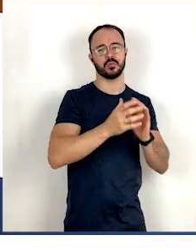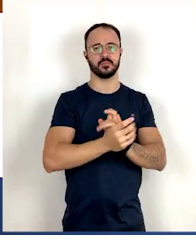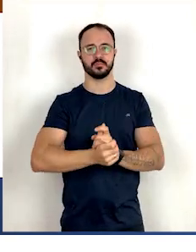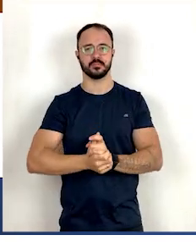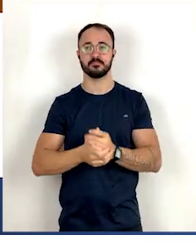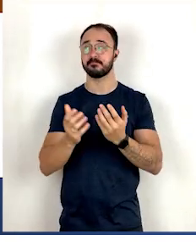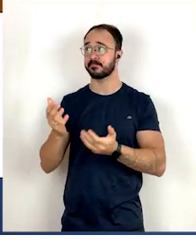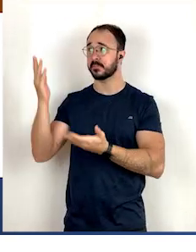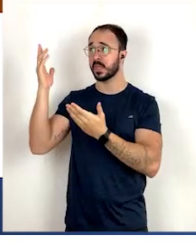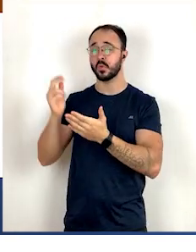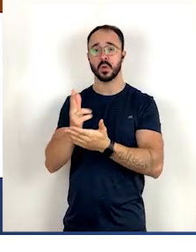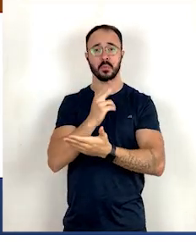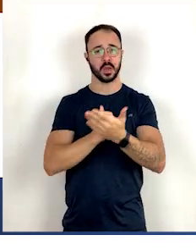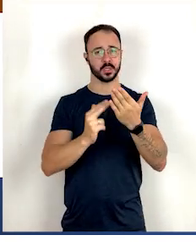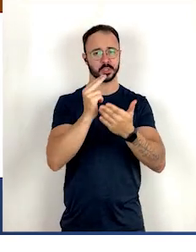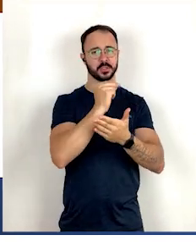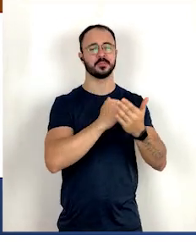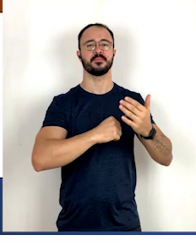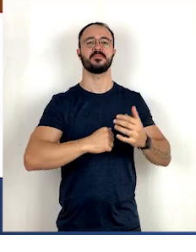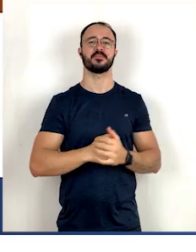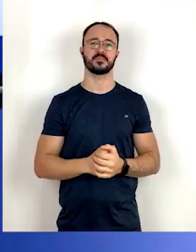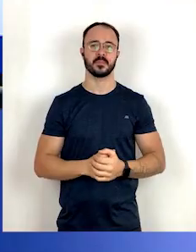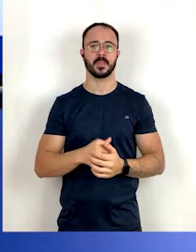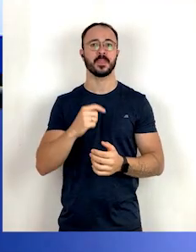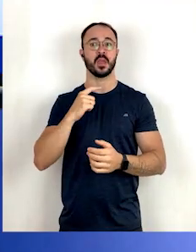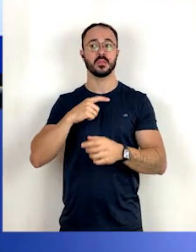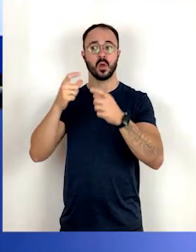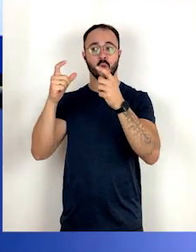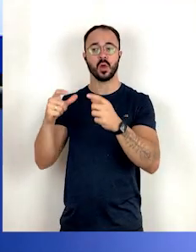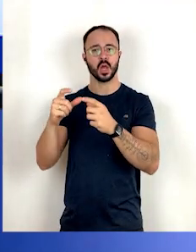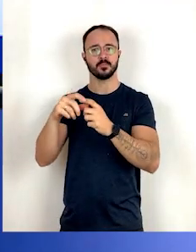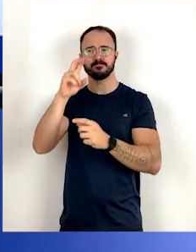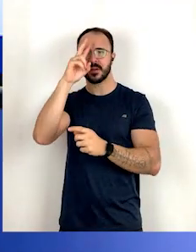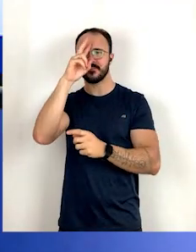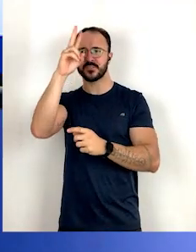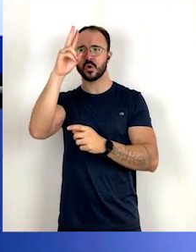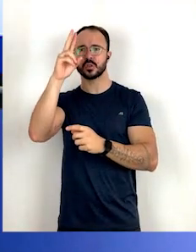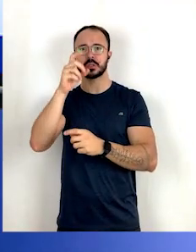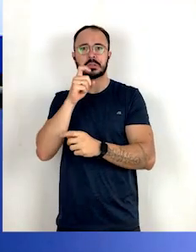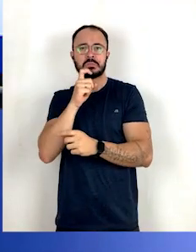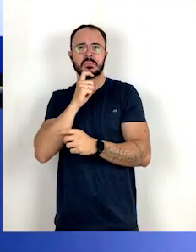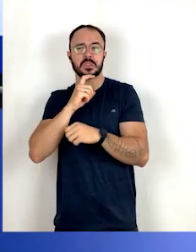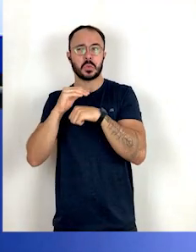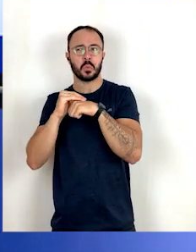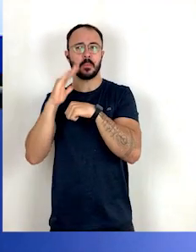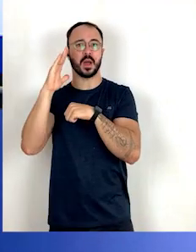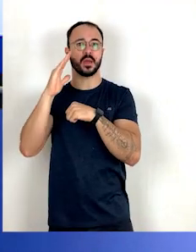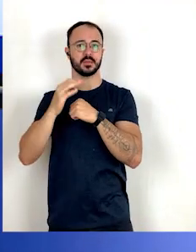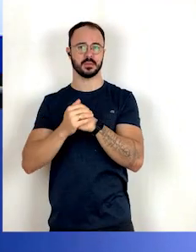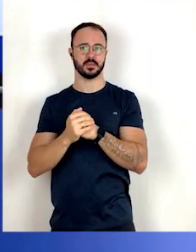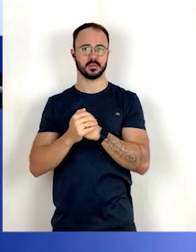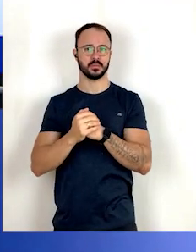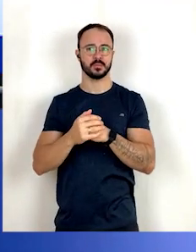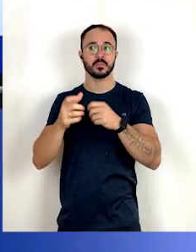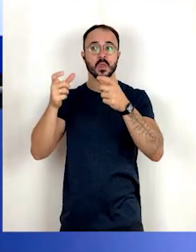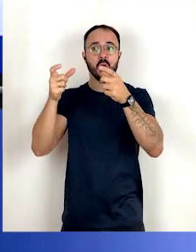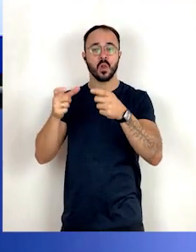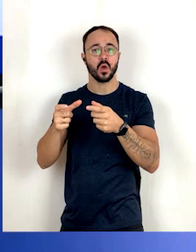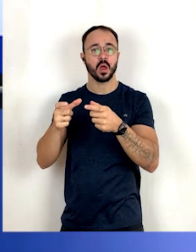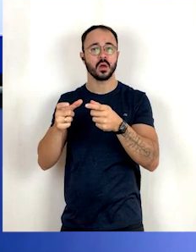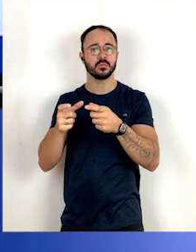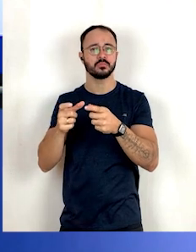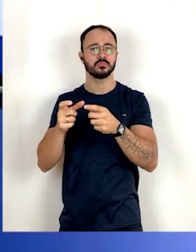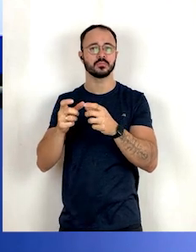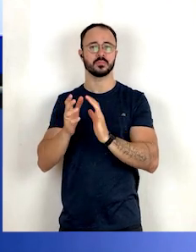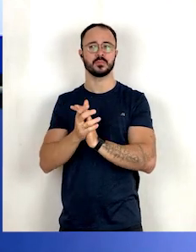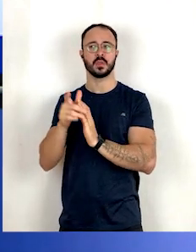ao lado? Aqui nós temos na imagem uma área de alta pressão com o ar mais frio. Sempre, regiões de alta